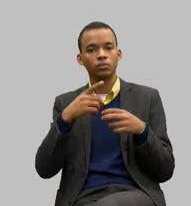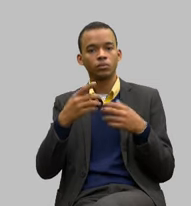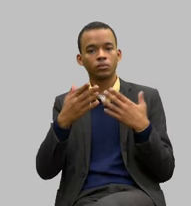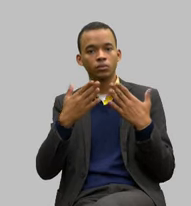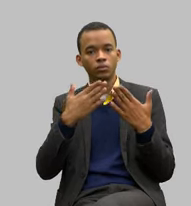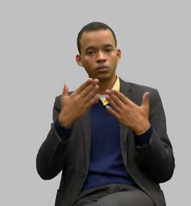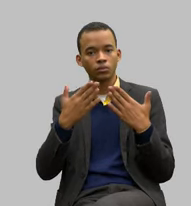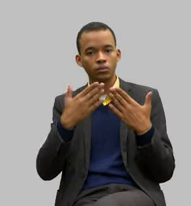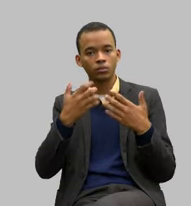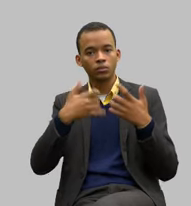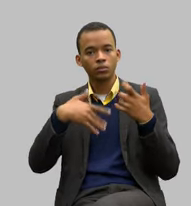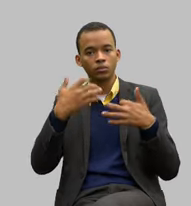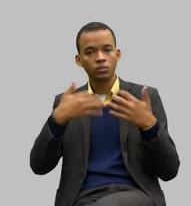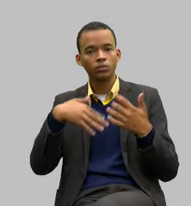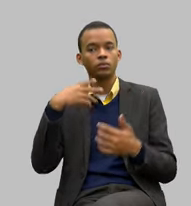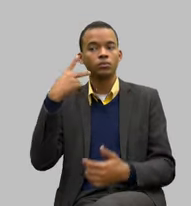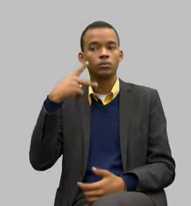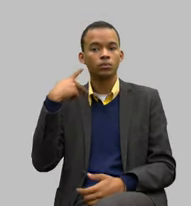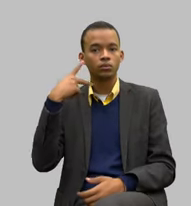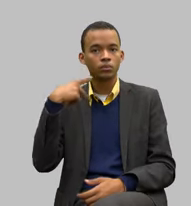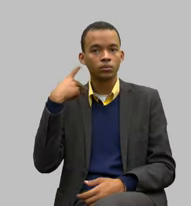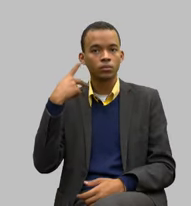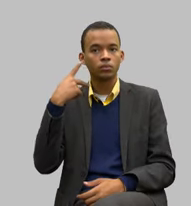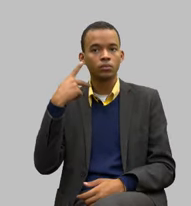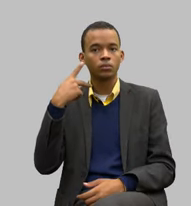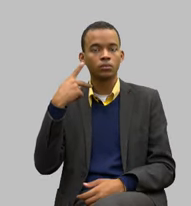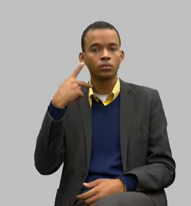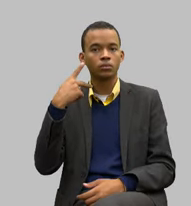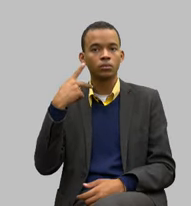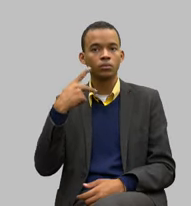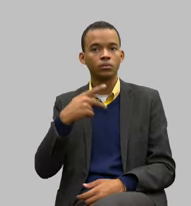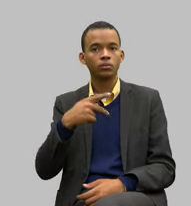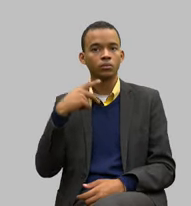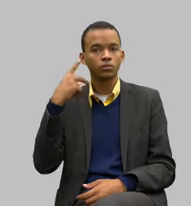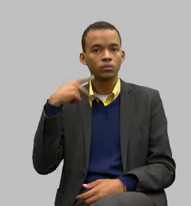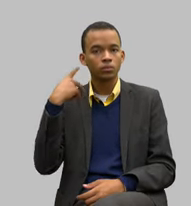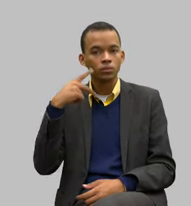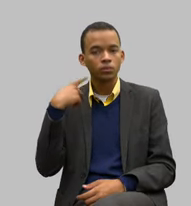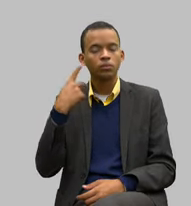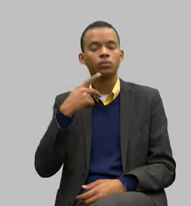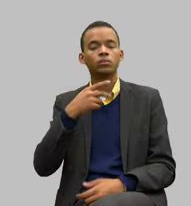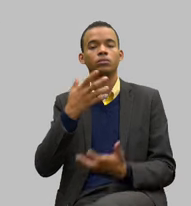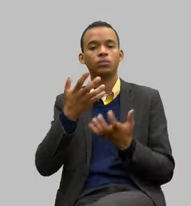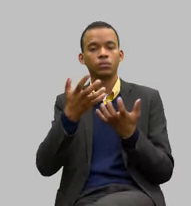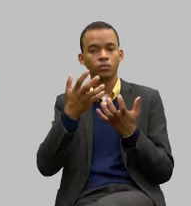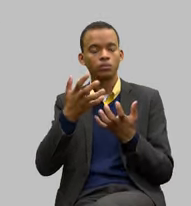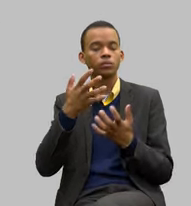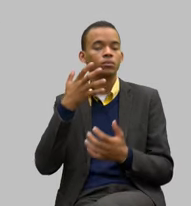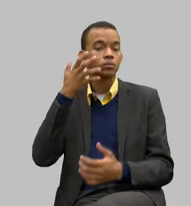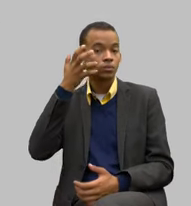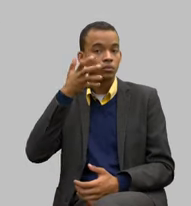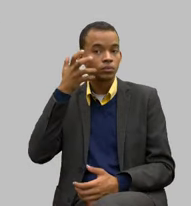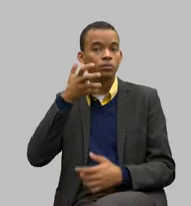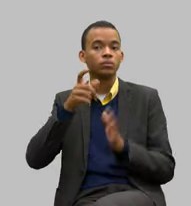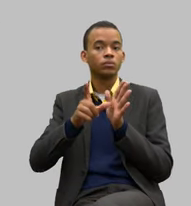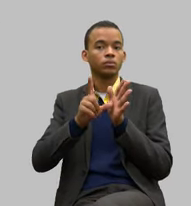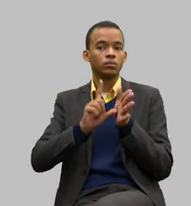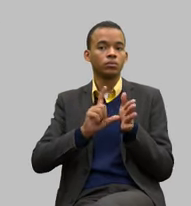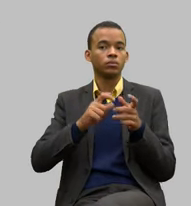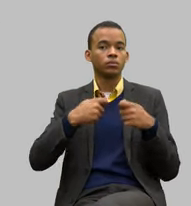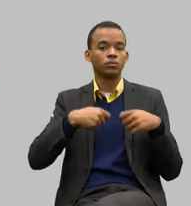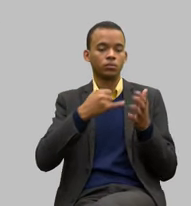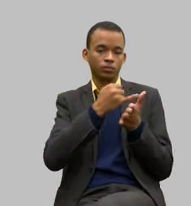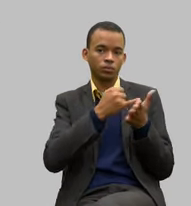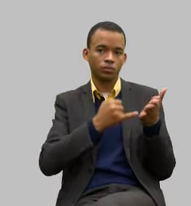2019 os parlamentares os parlamentares que desejarem fazer uso da palavra devem se inscrever junto à assessoria